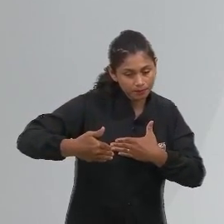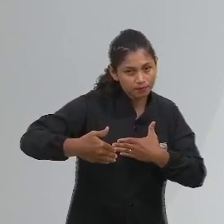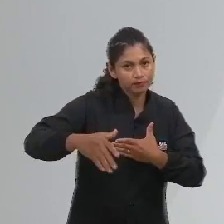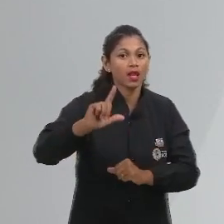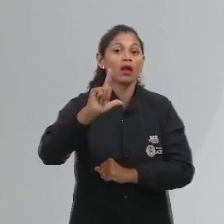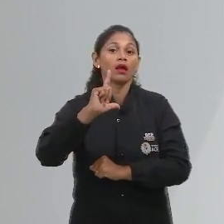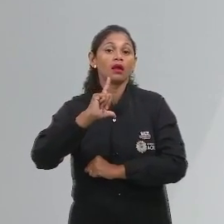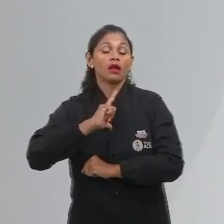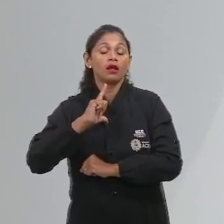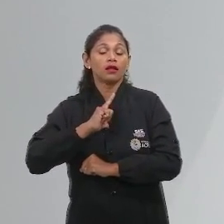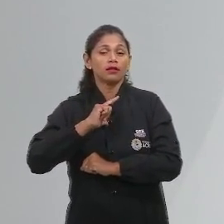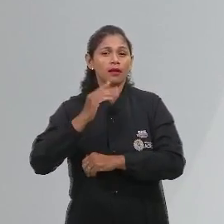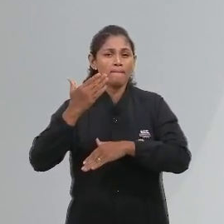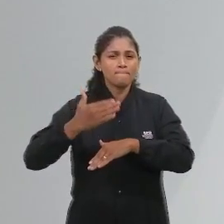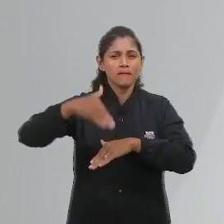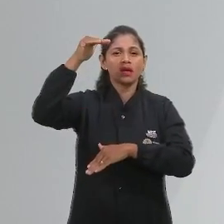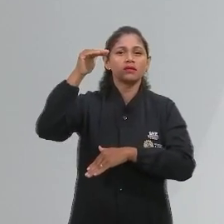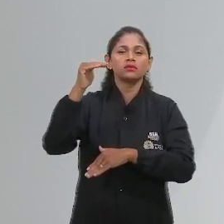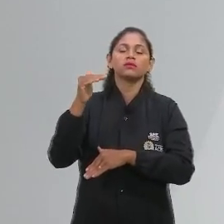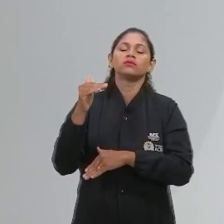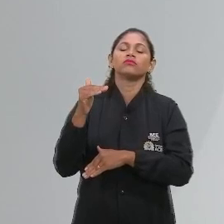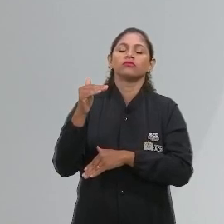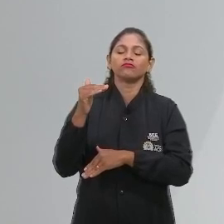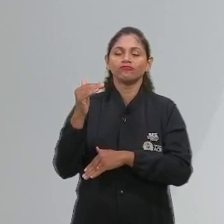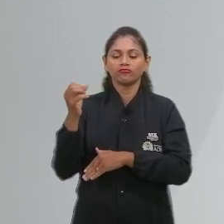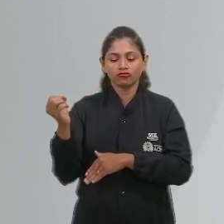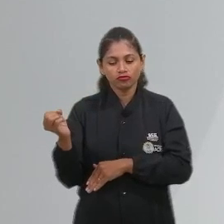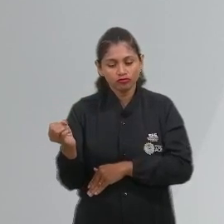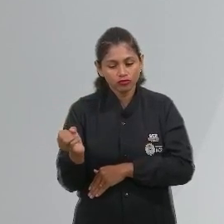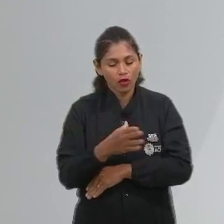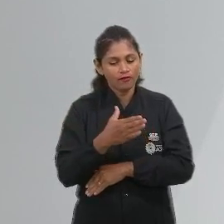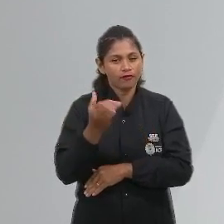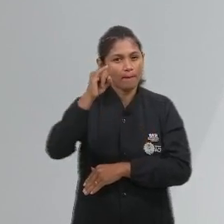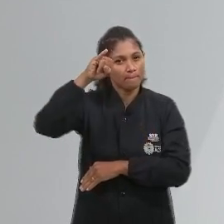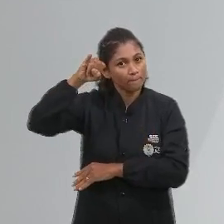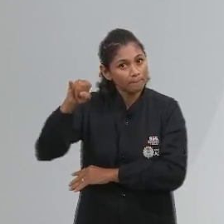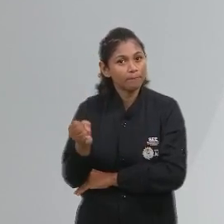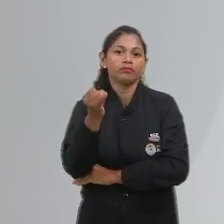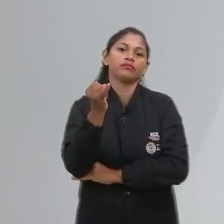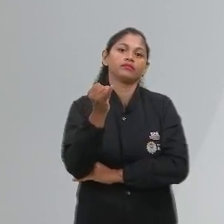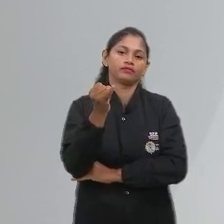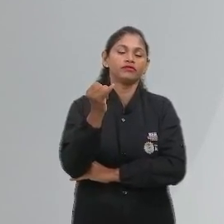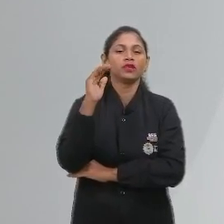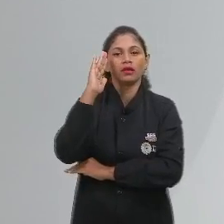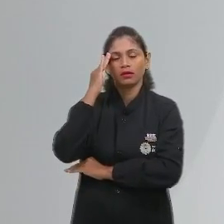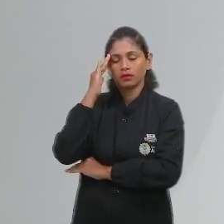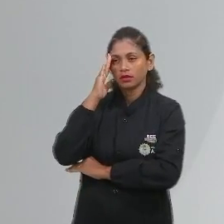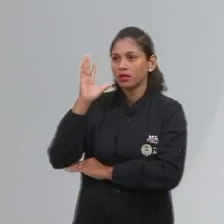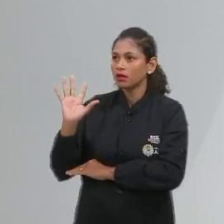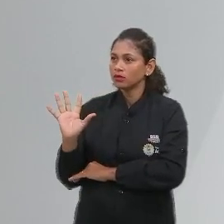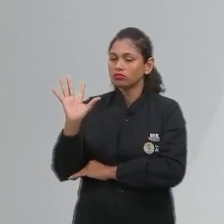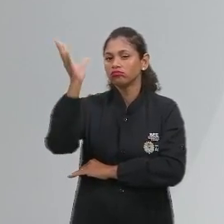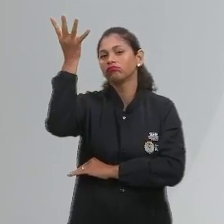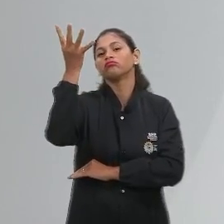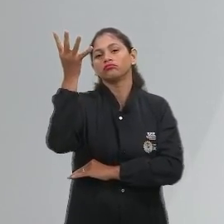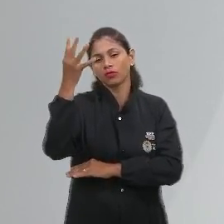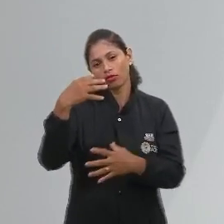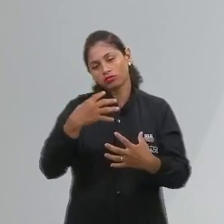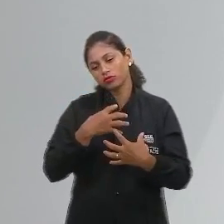mais uma nova possibilidade de compreender certos fenômenos, certas situações que